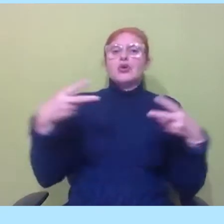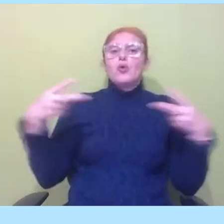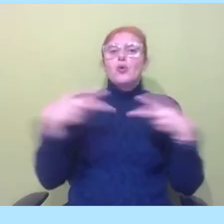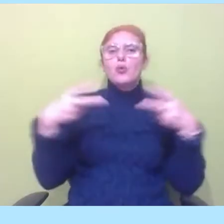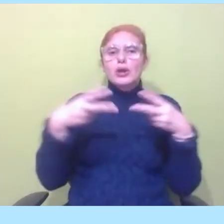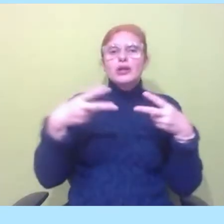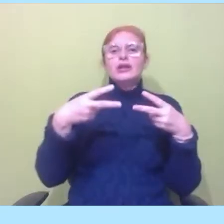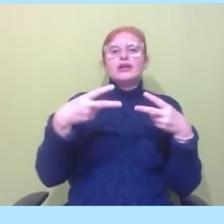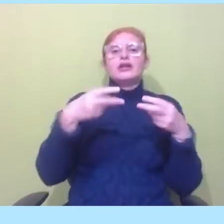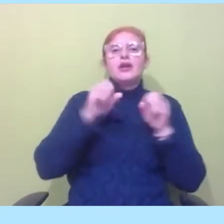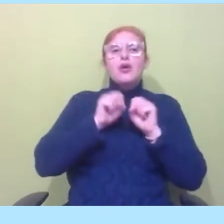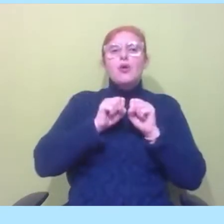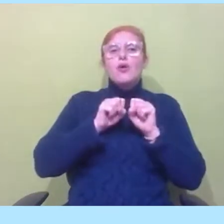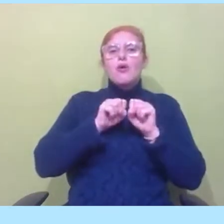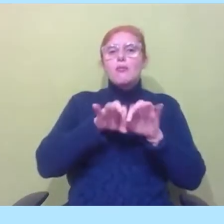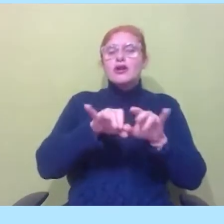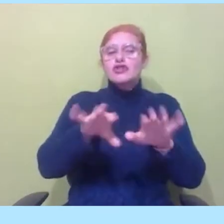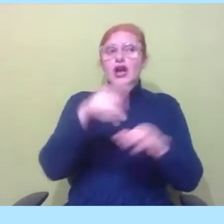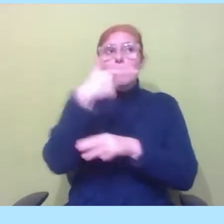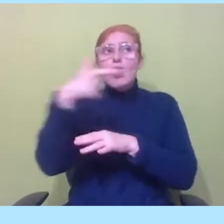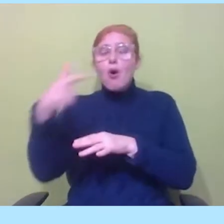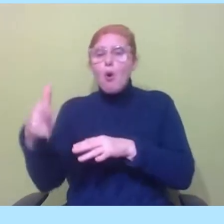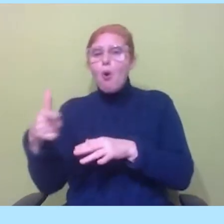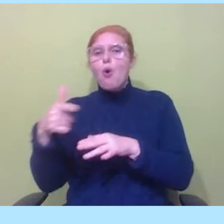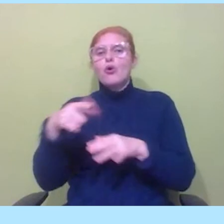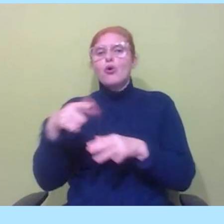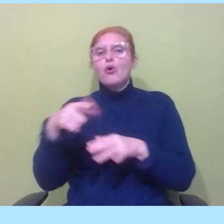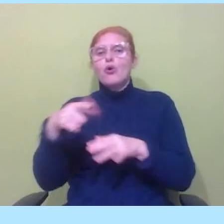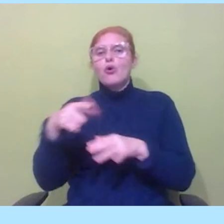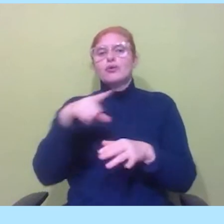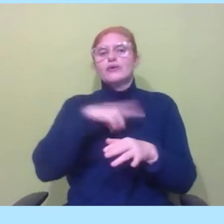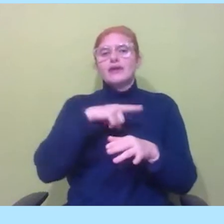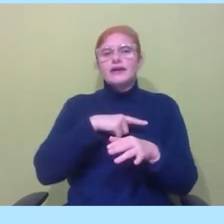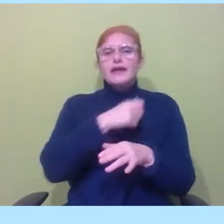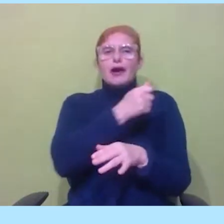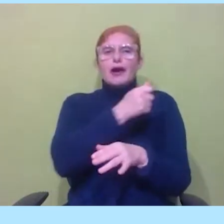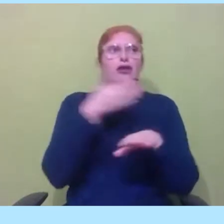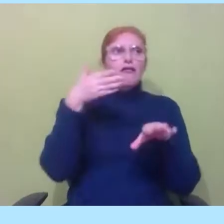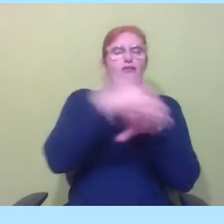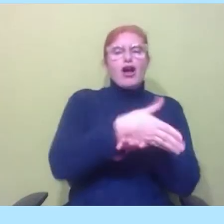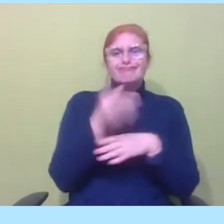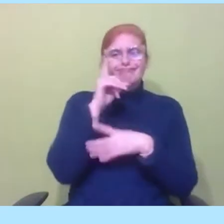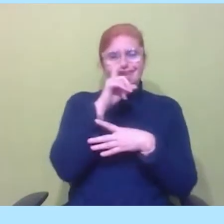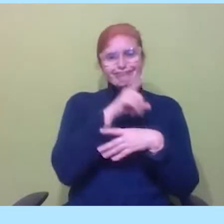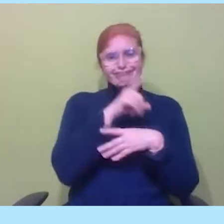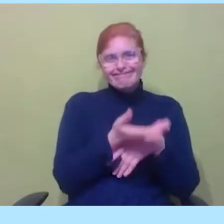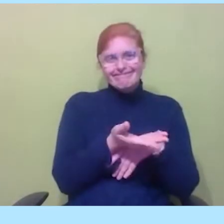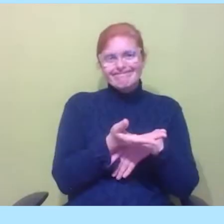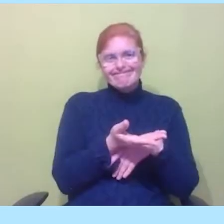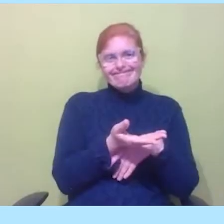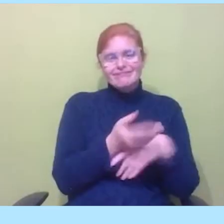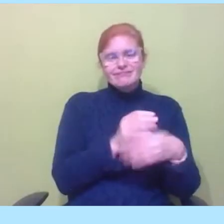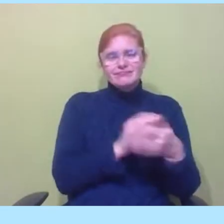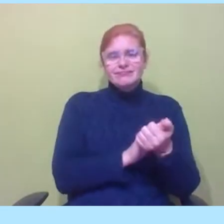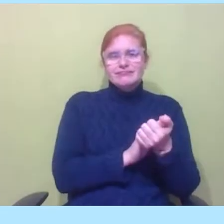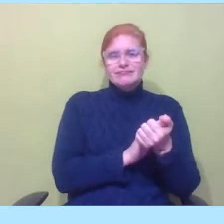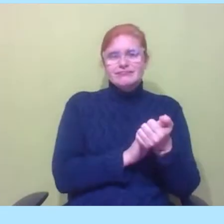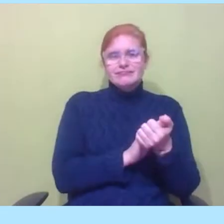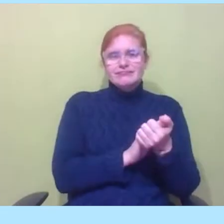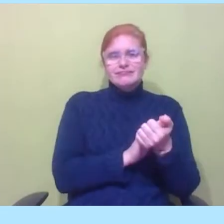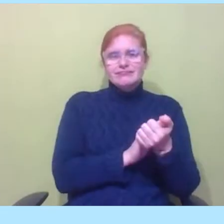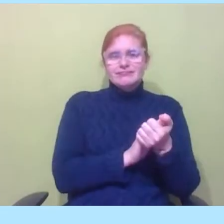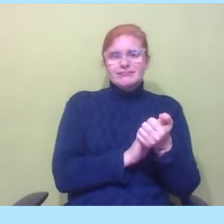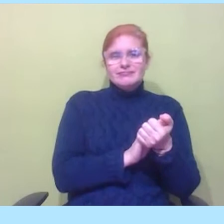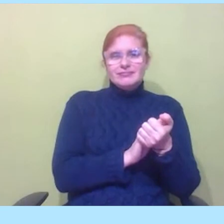não ser invadida. É difícil, né? A mesma, e acho que são as dificuldades parecidas